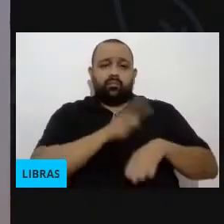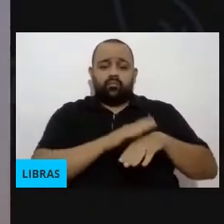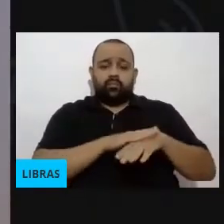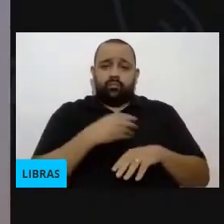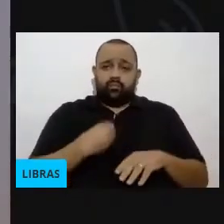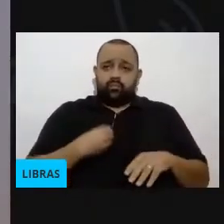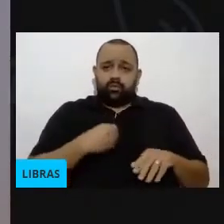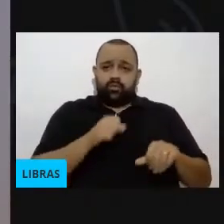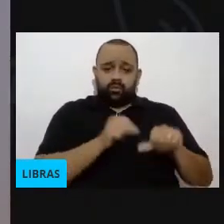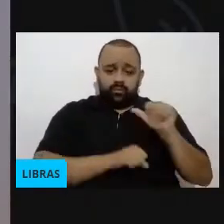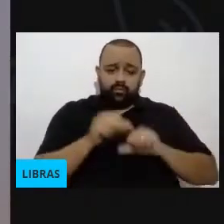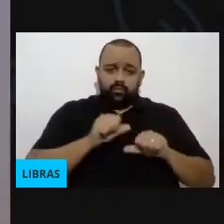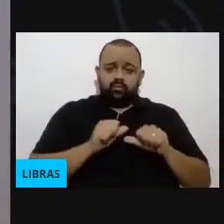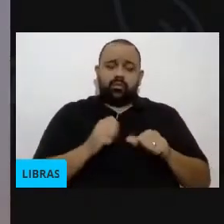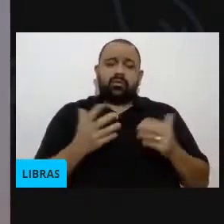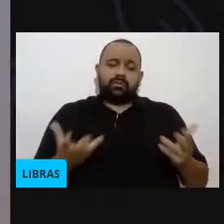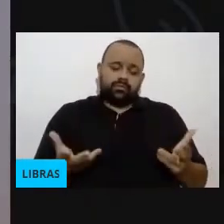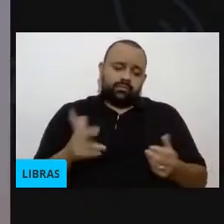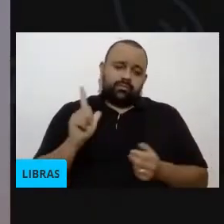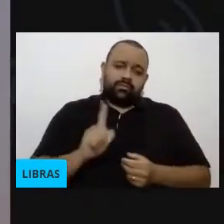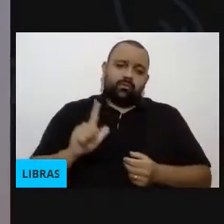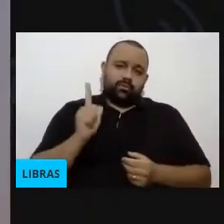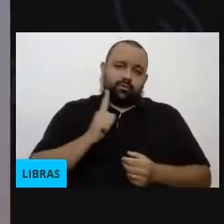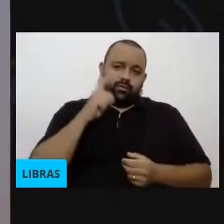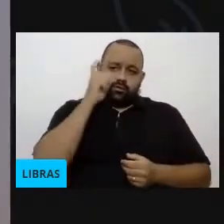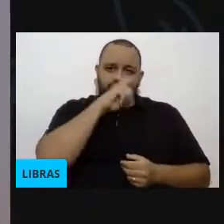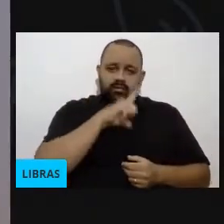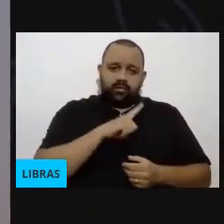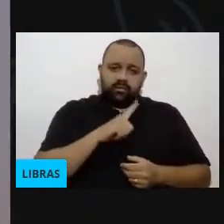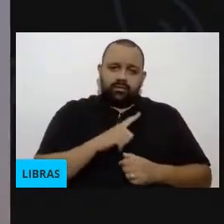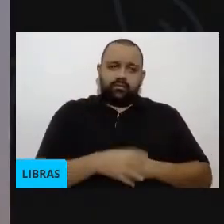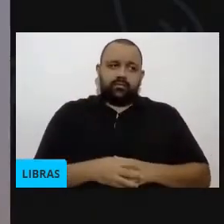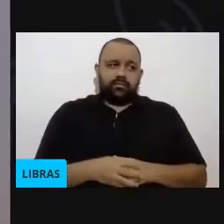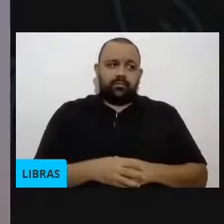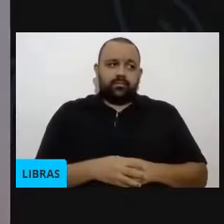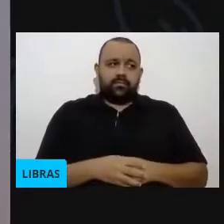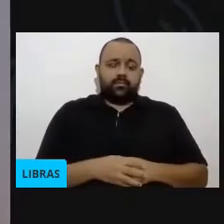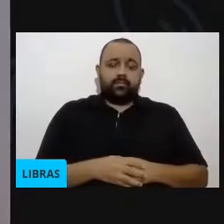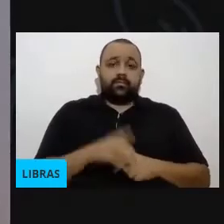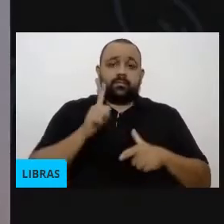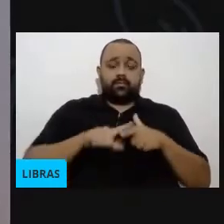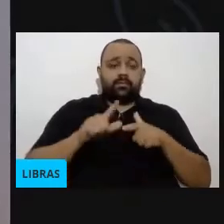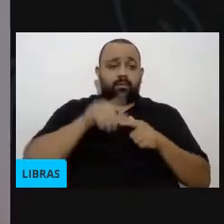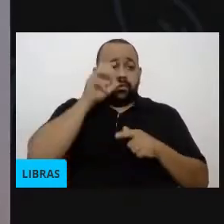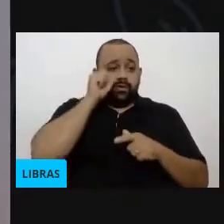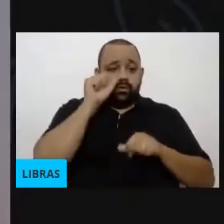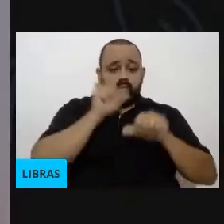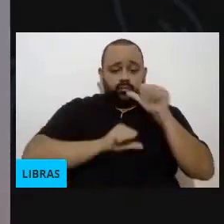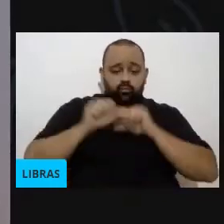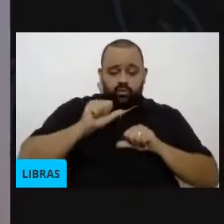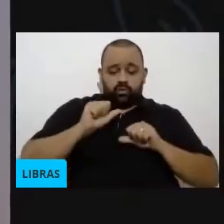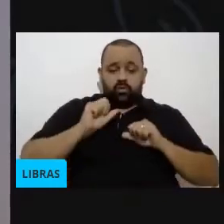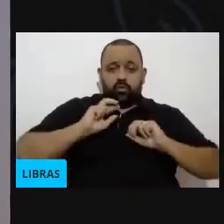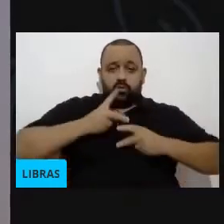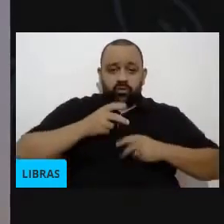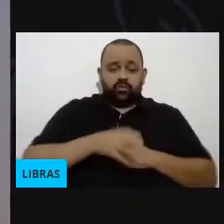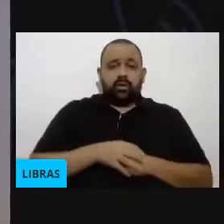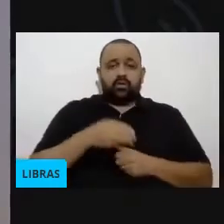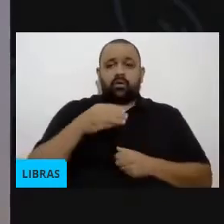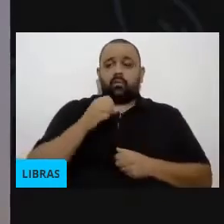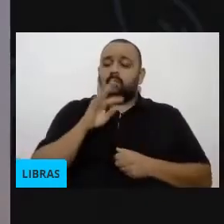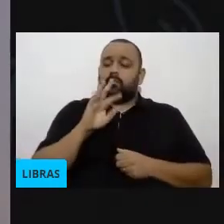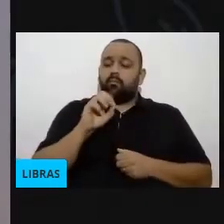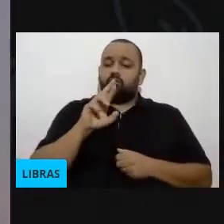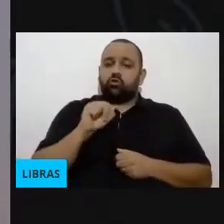de família, é evidente que muitos tiveram dificuldade. Problemas de sono, alterações de comportamento, aumento da atividade motora,